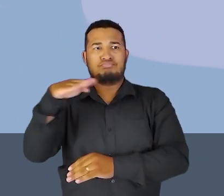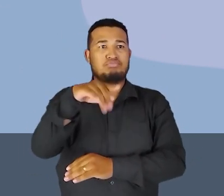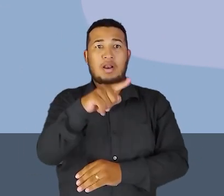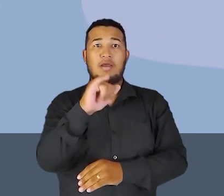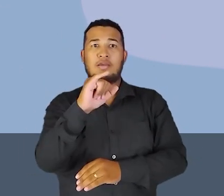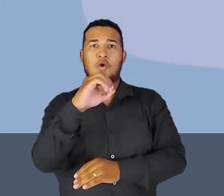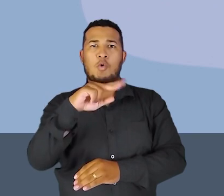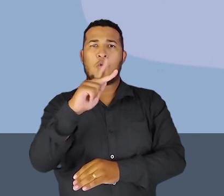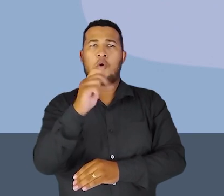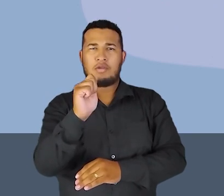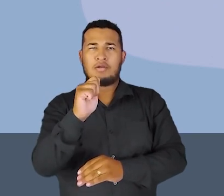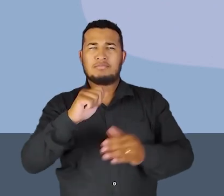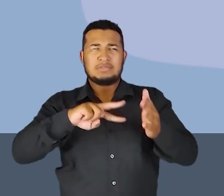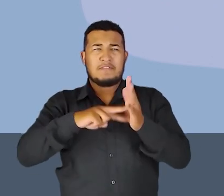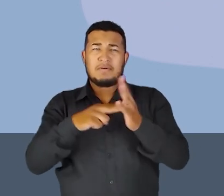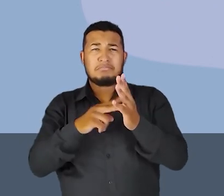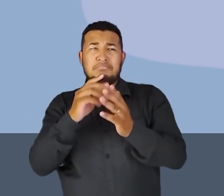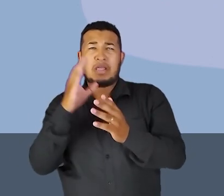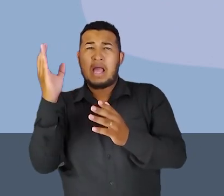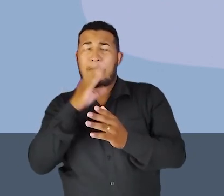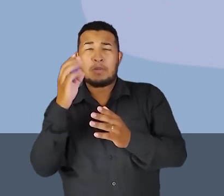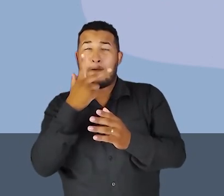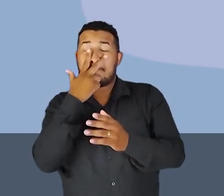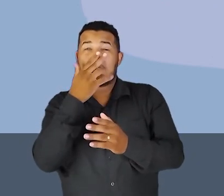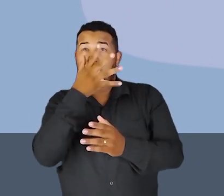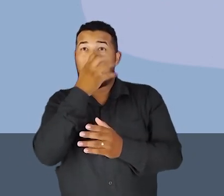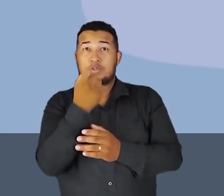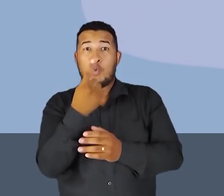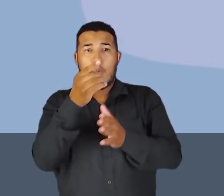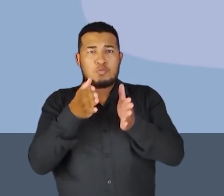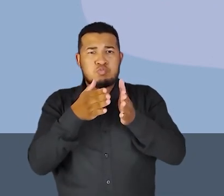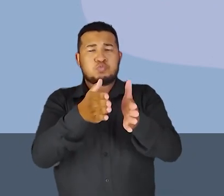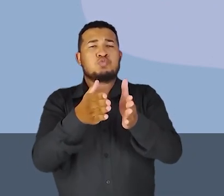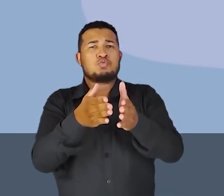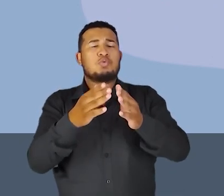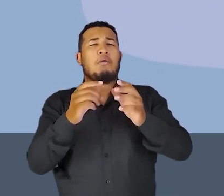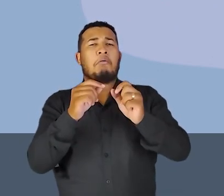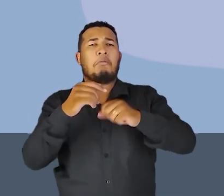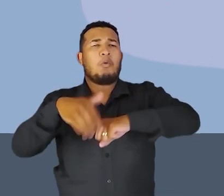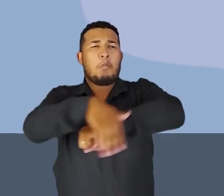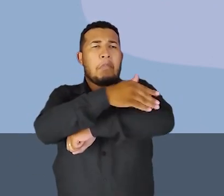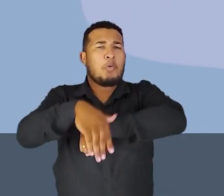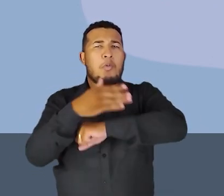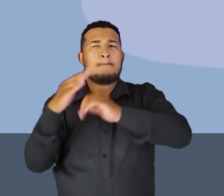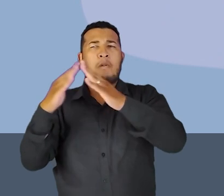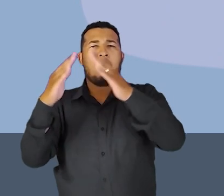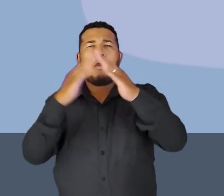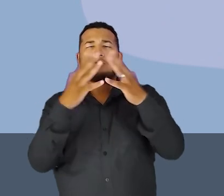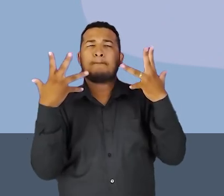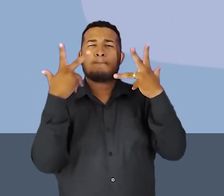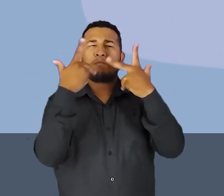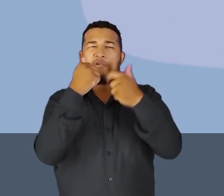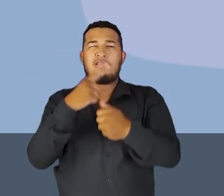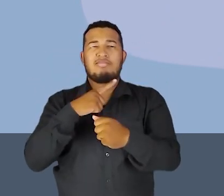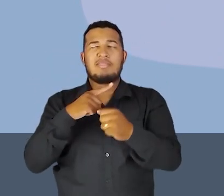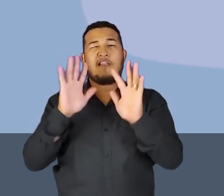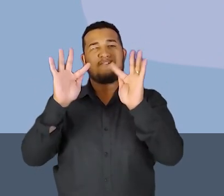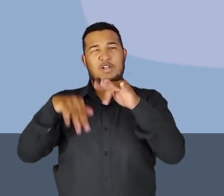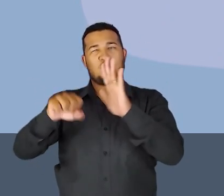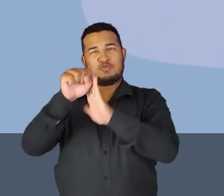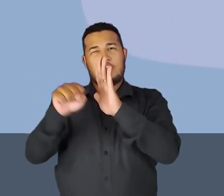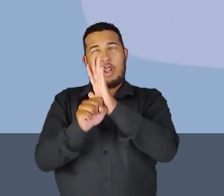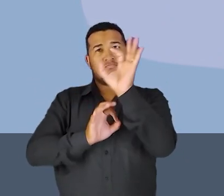é muita coisa, quase apenas uma rua, uma casa bonita, dessas que se faziam no fim do